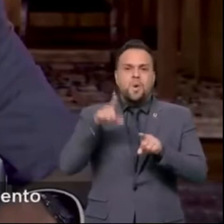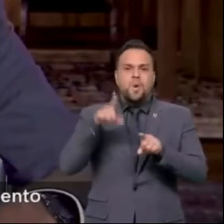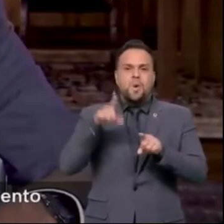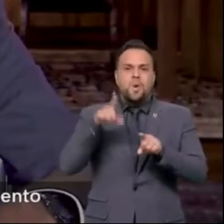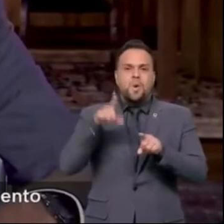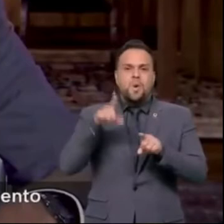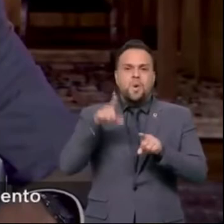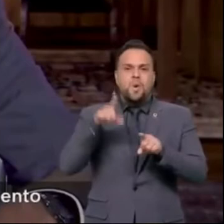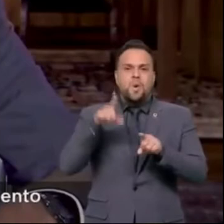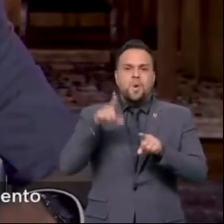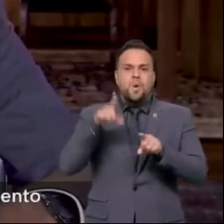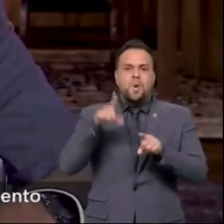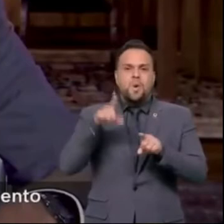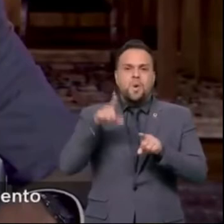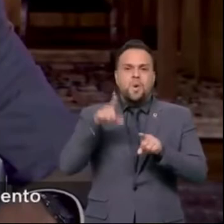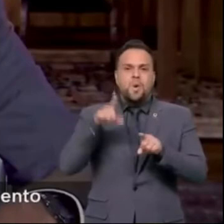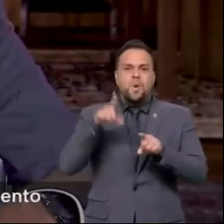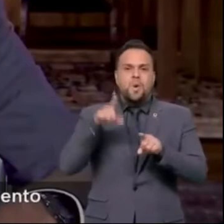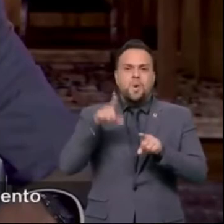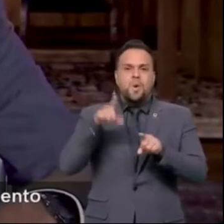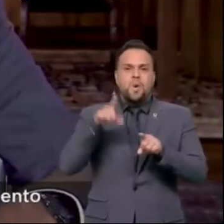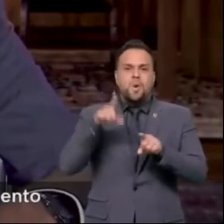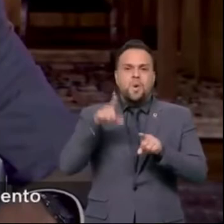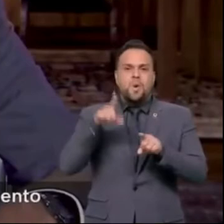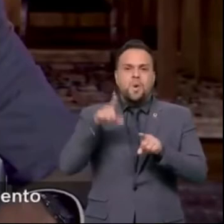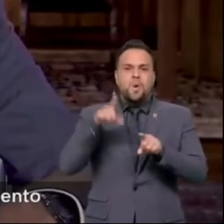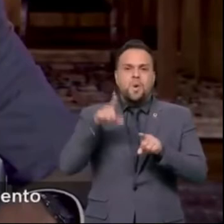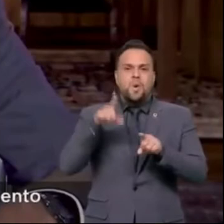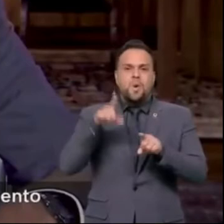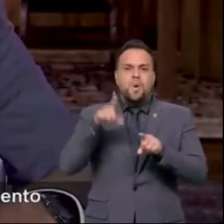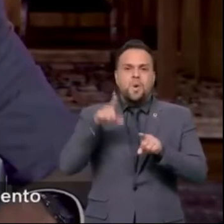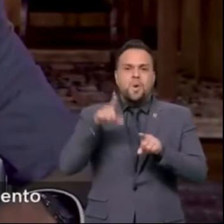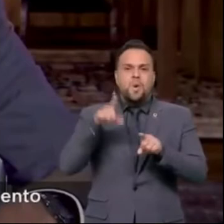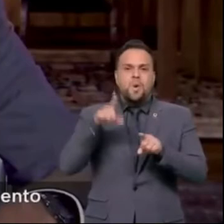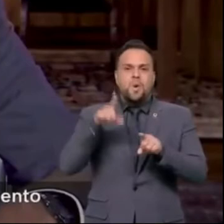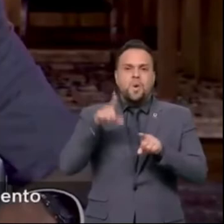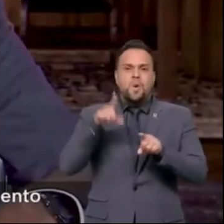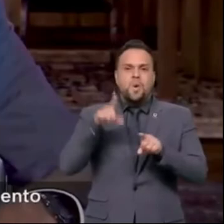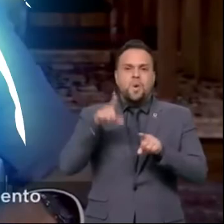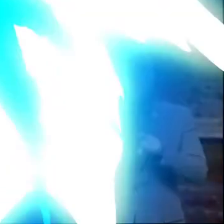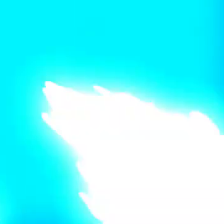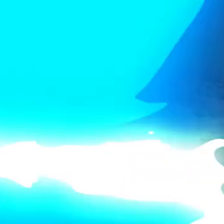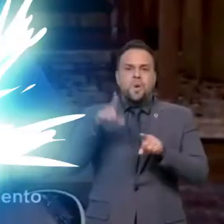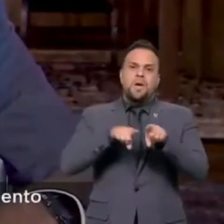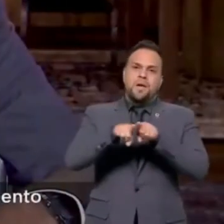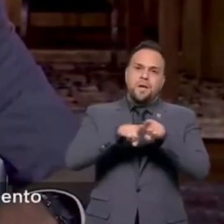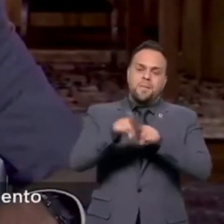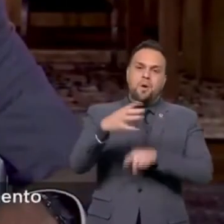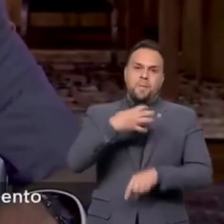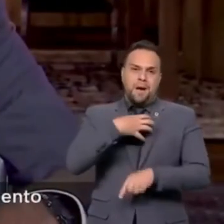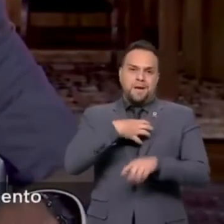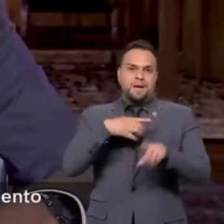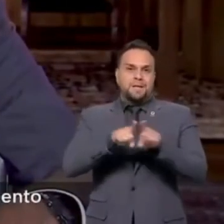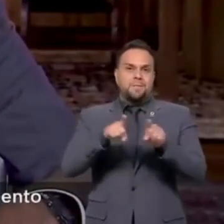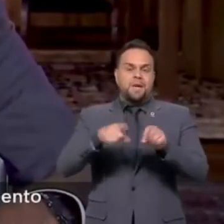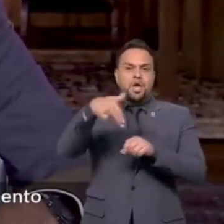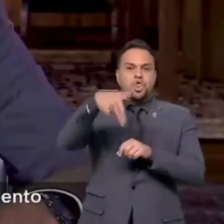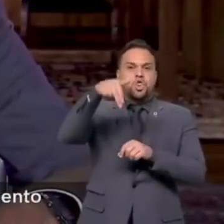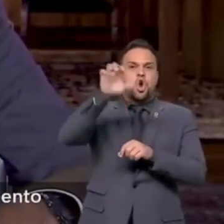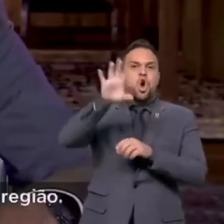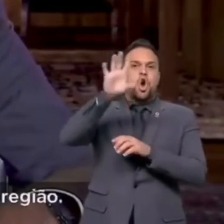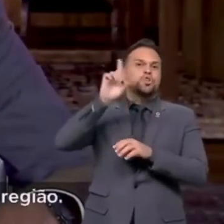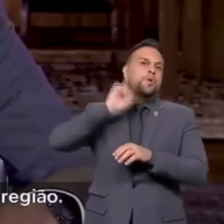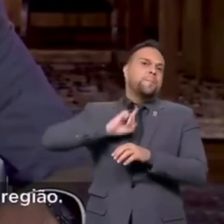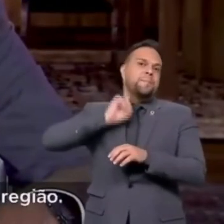faz tempo. Vamos falar da Bahia. Vamos ouvir ele falando da Bahia agora. Norte de Minas Gerais, que